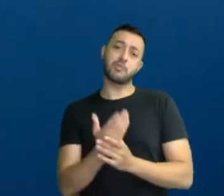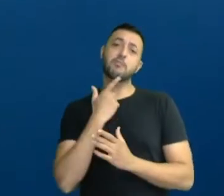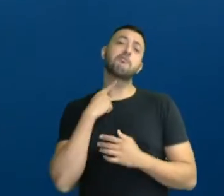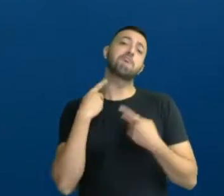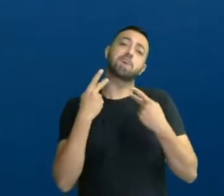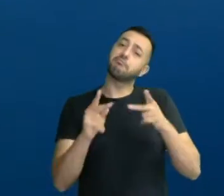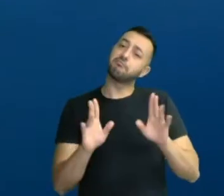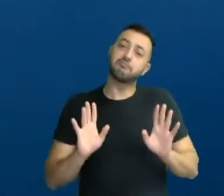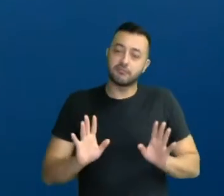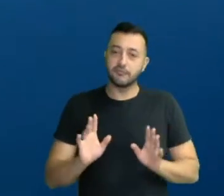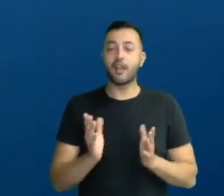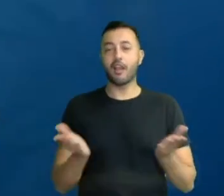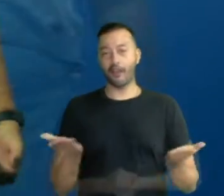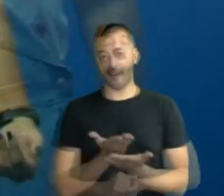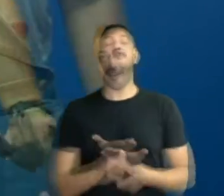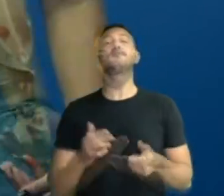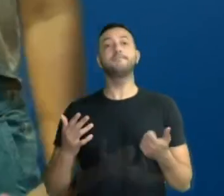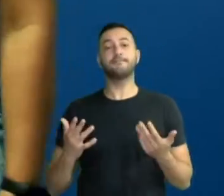Então vamos lá para a nossa aula.